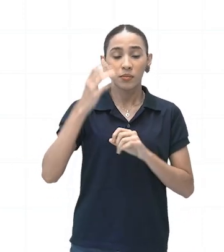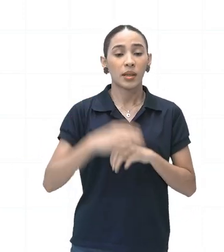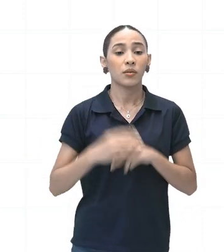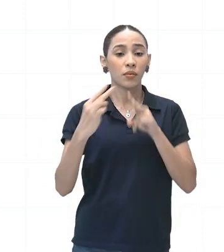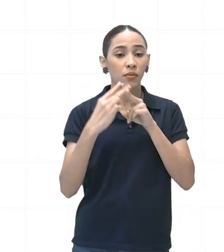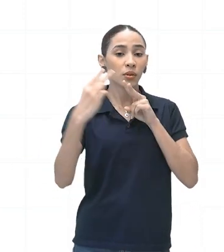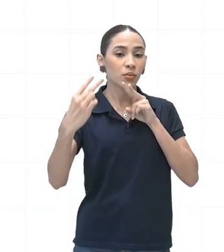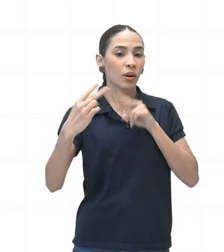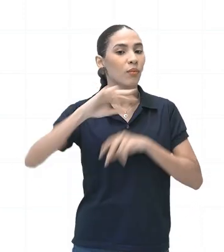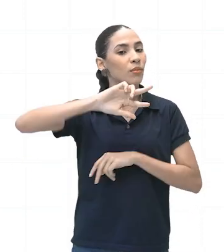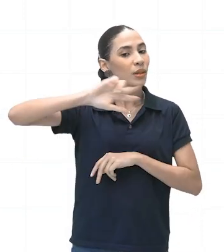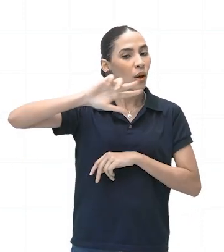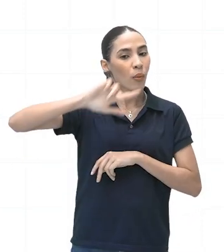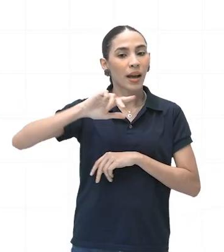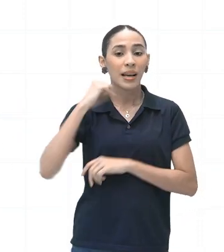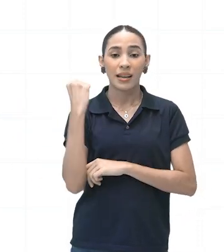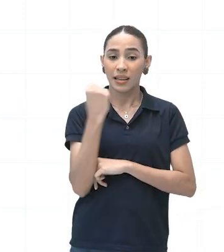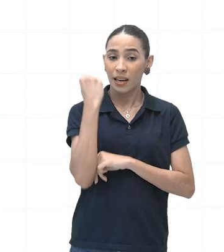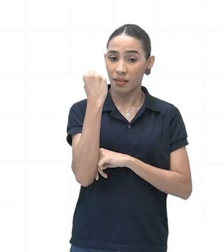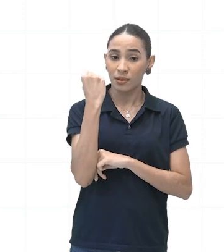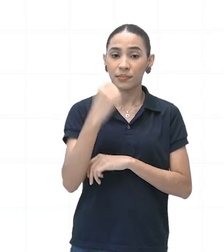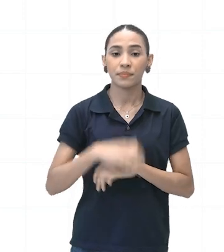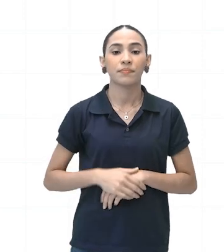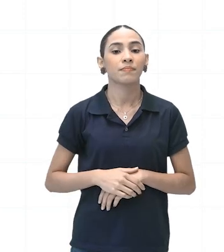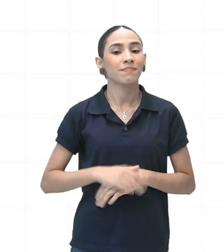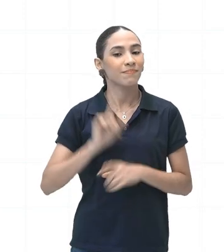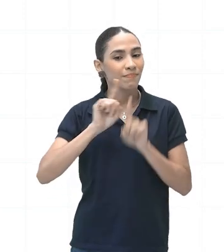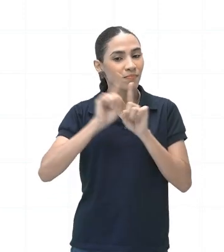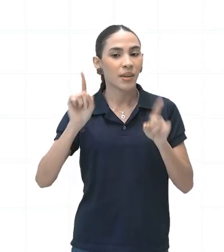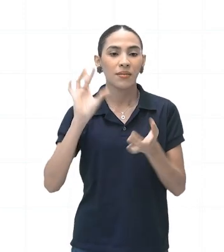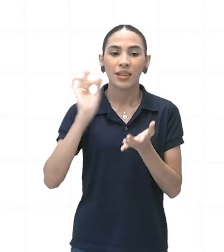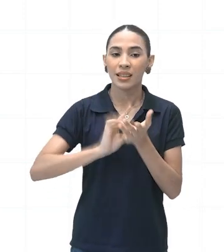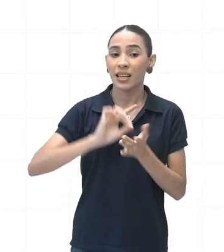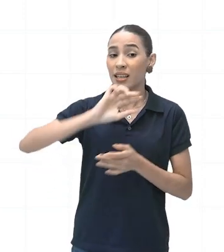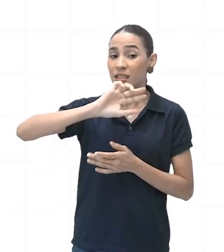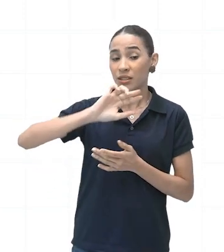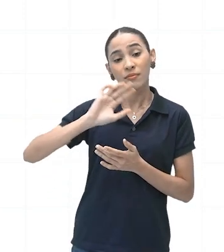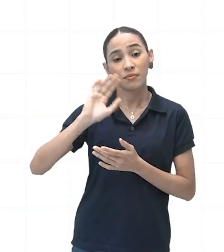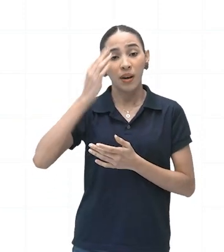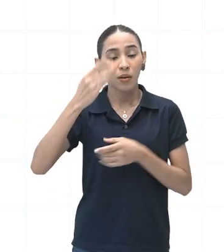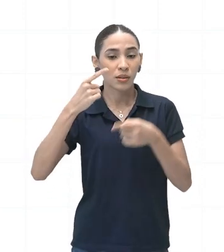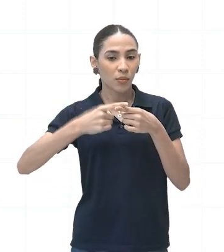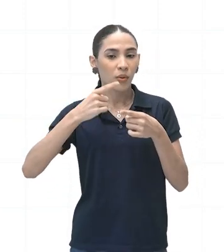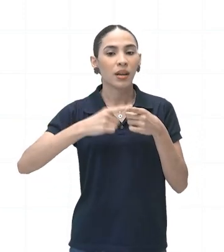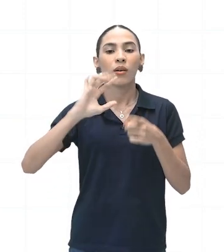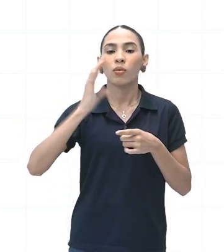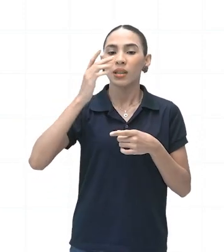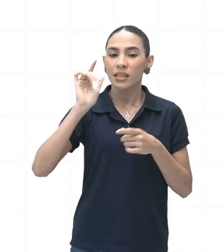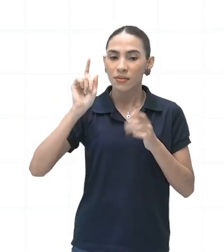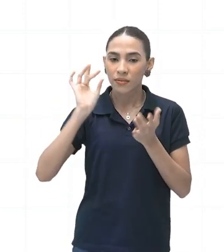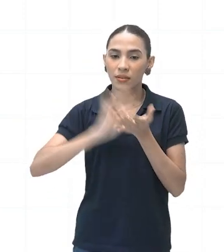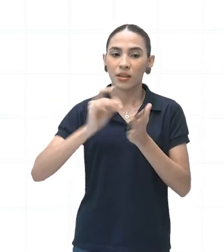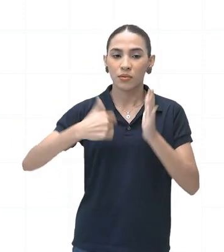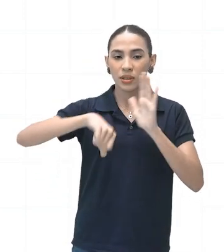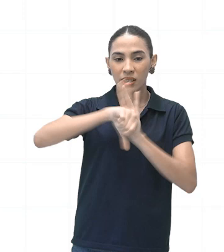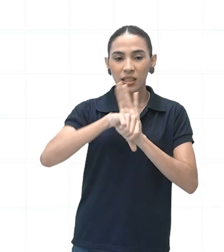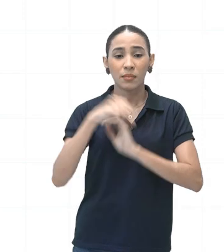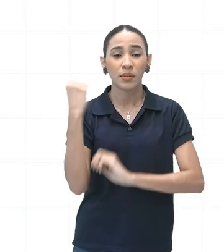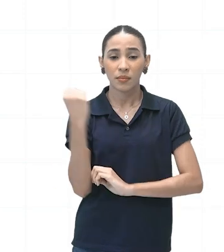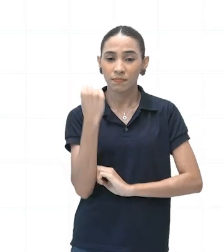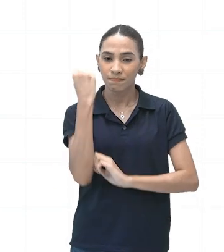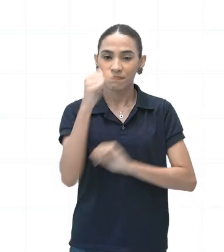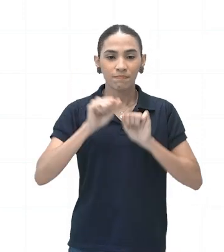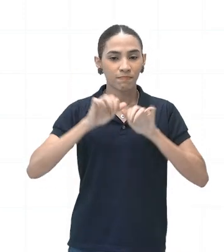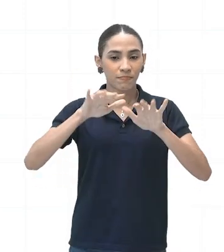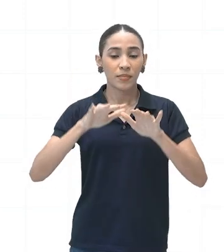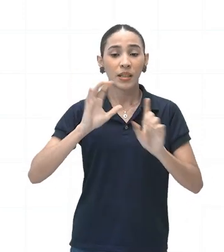acontecimentos online não são tão graves. A verdade não é esta, pois estão acontecendo crimes gravíssimos com